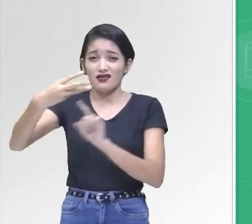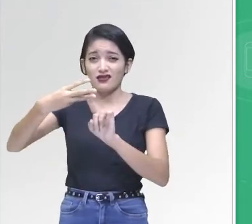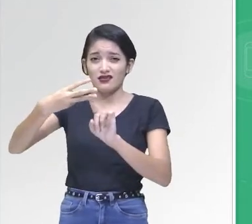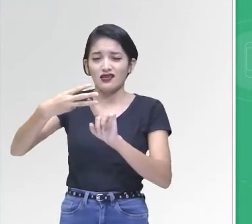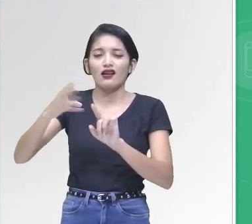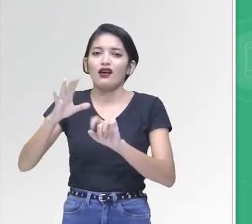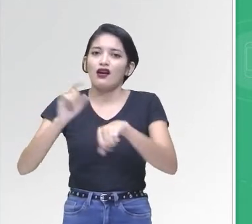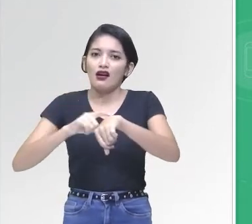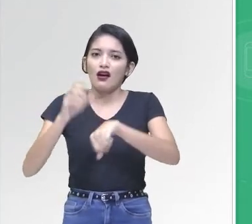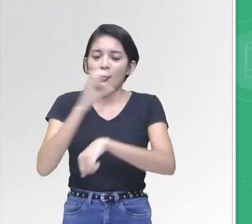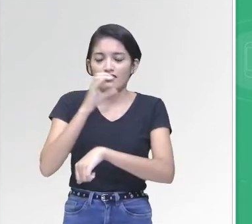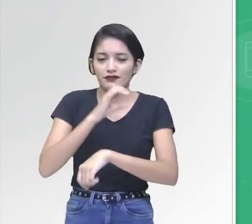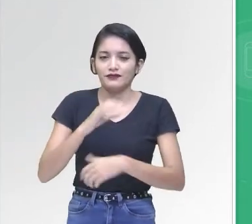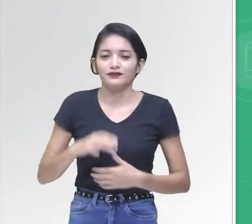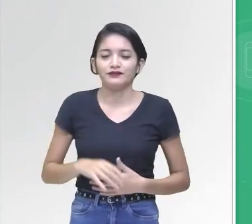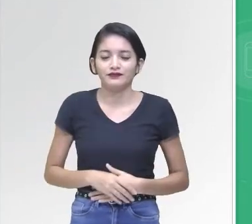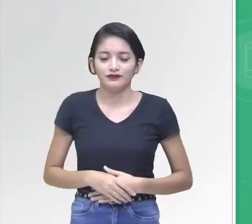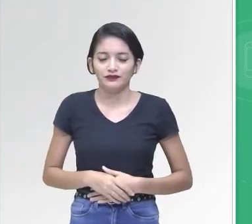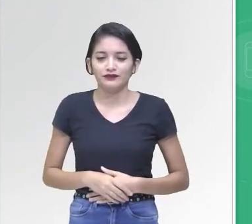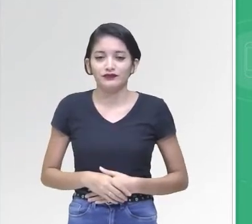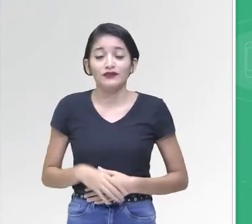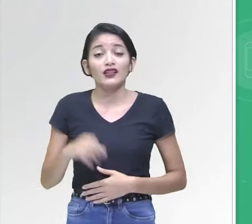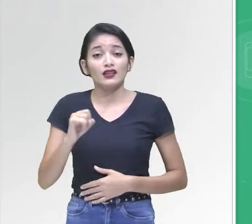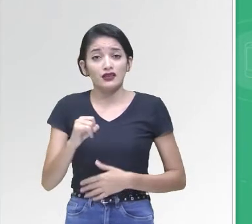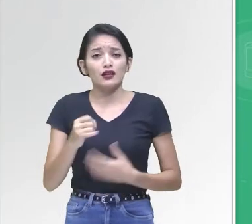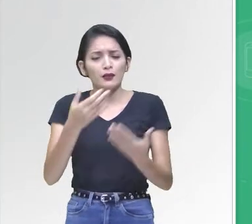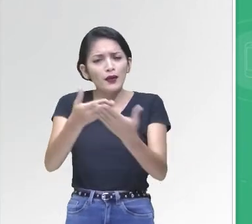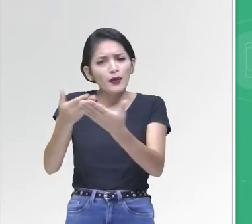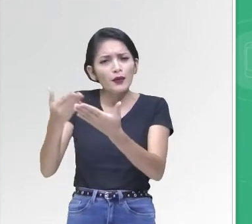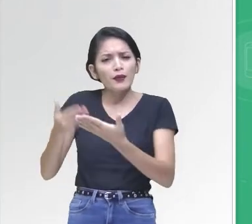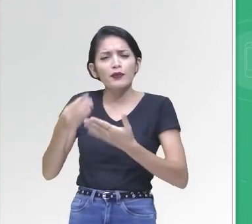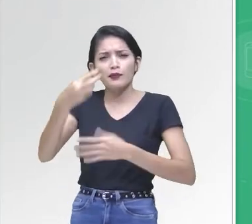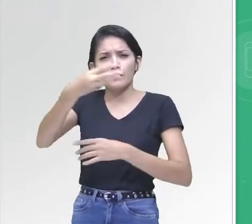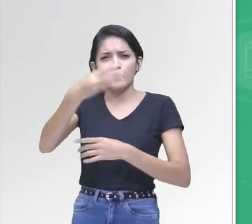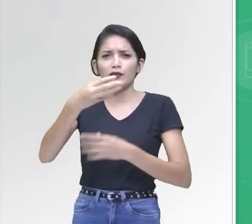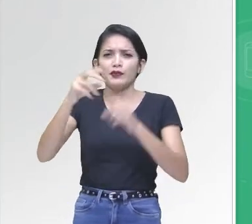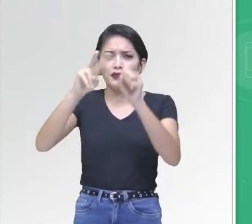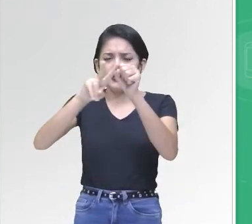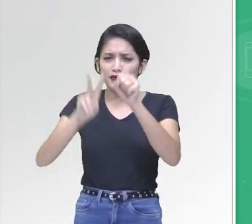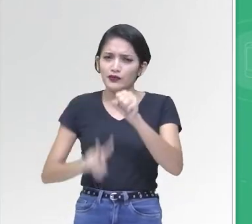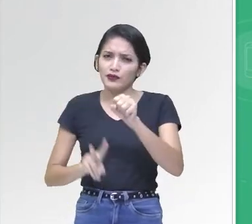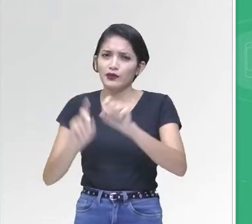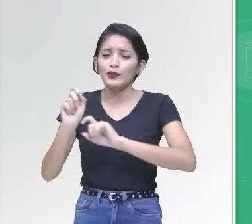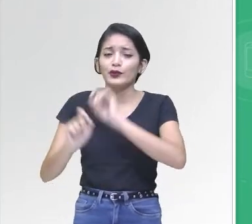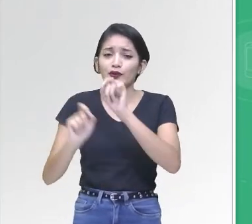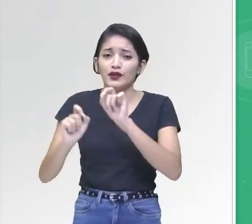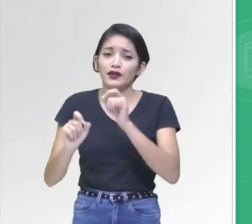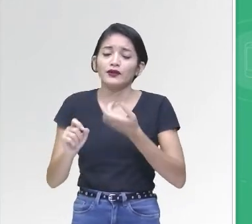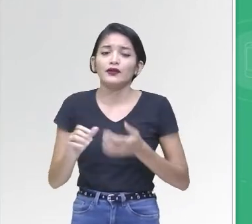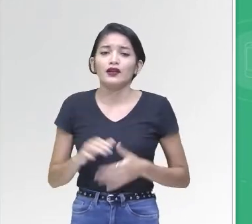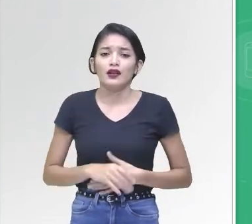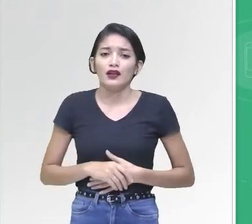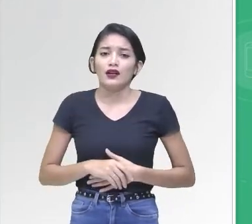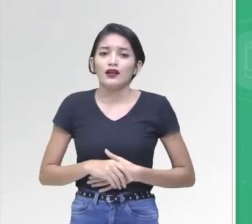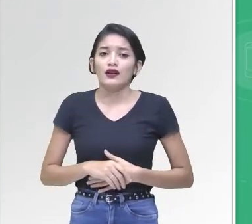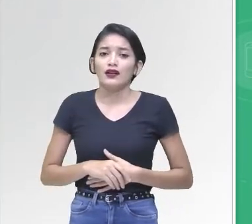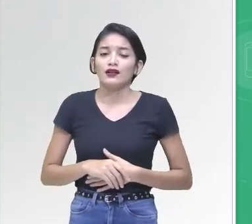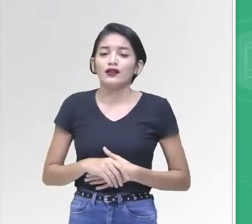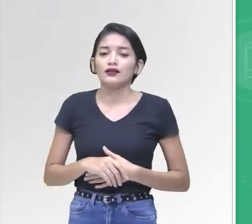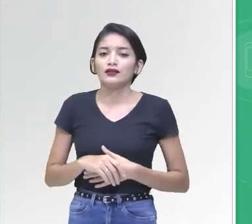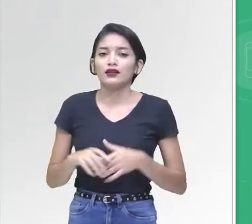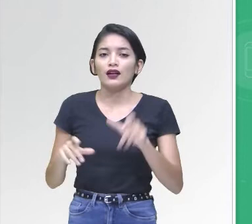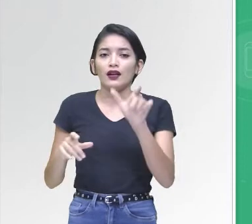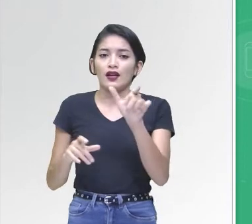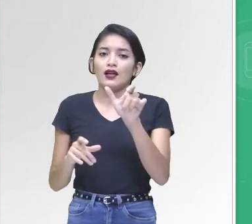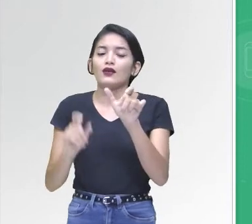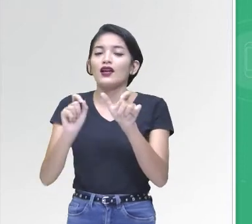rápido, vamos aqui para a terceira. Se nós formos trabalhar o verbo da terceira conjugação, ele, que é o verbo bibir,